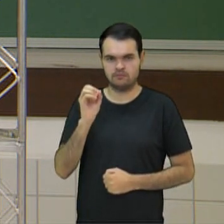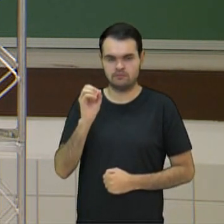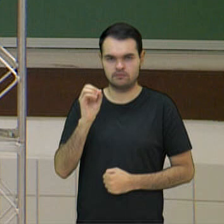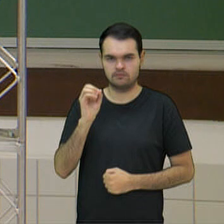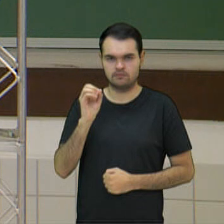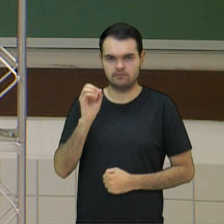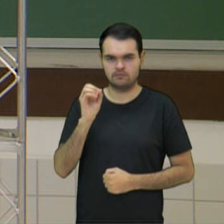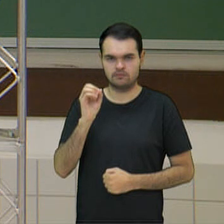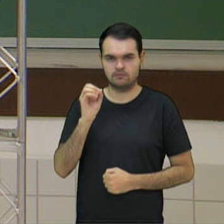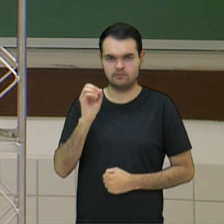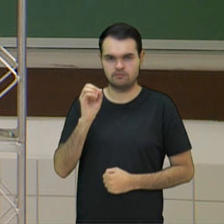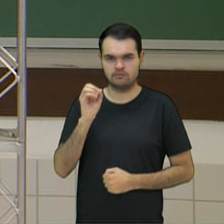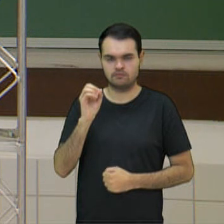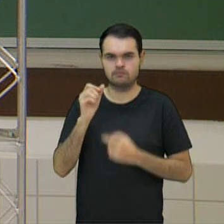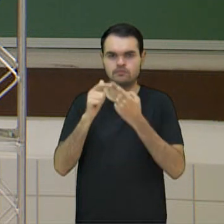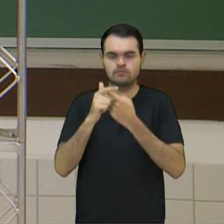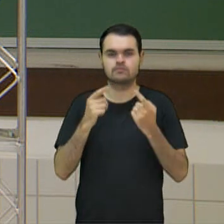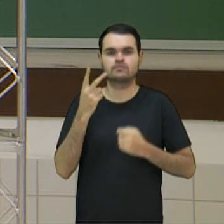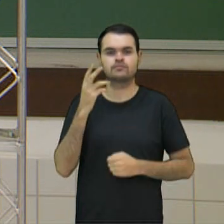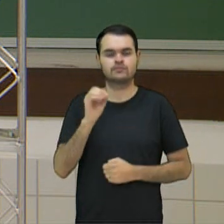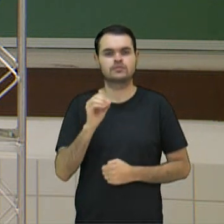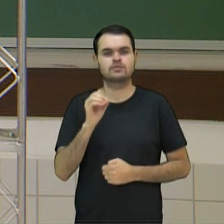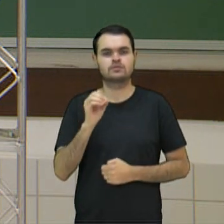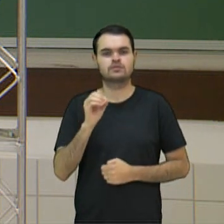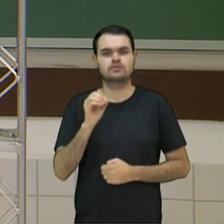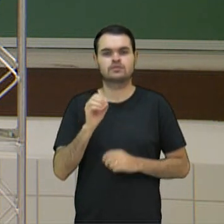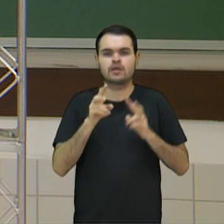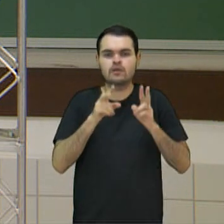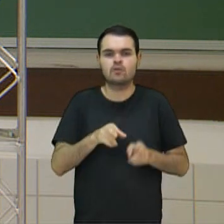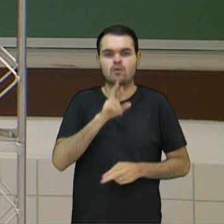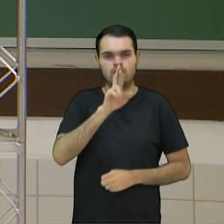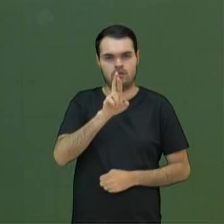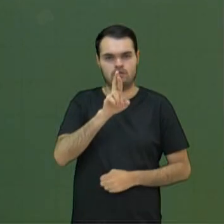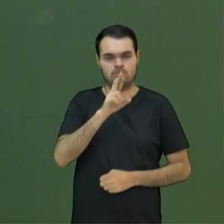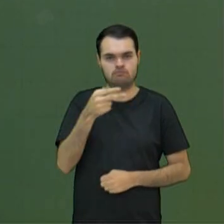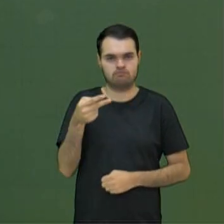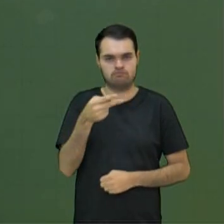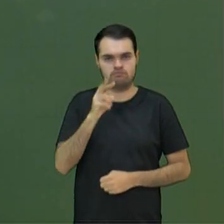sobre 20, que é igual a R.